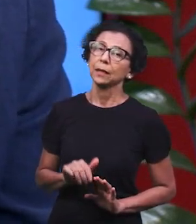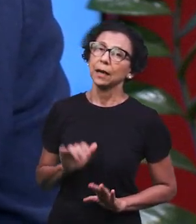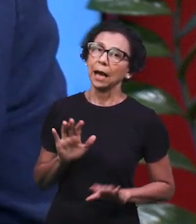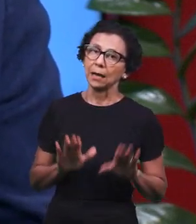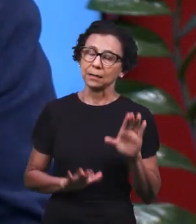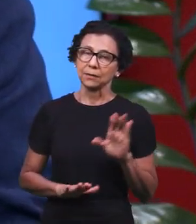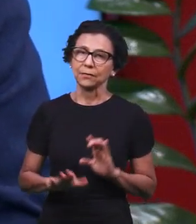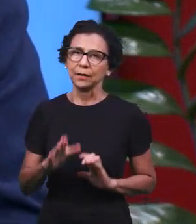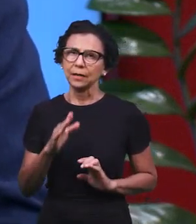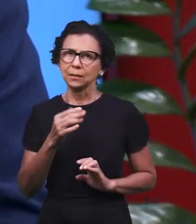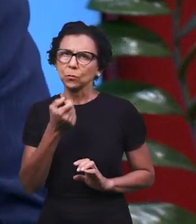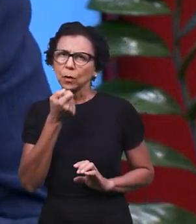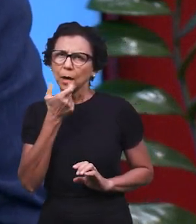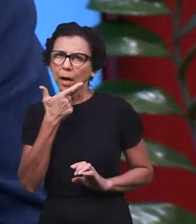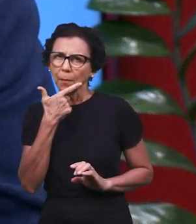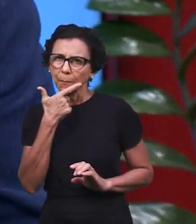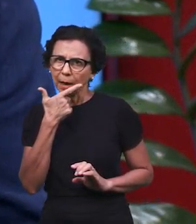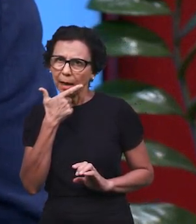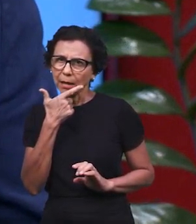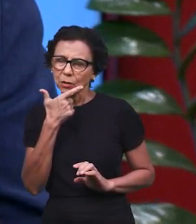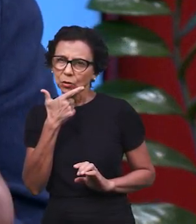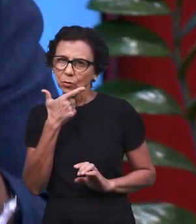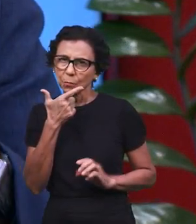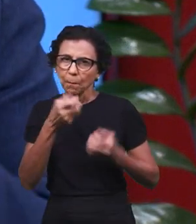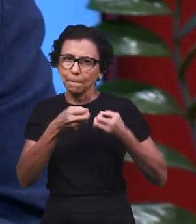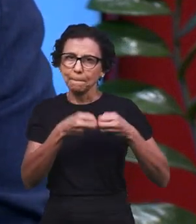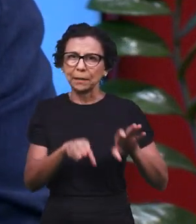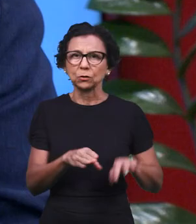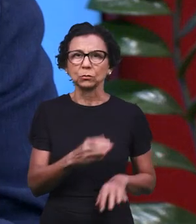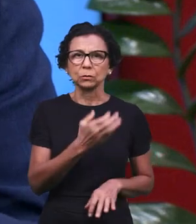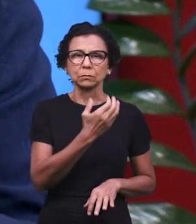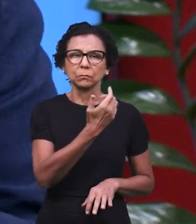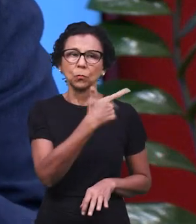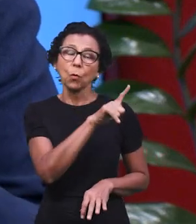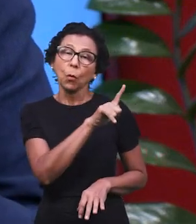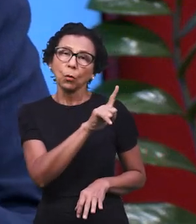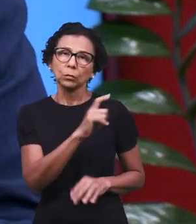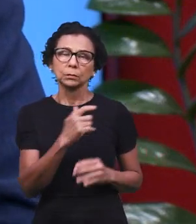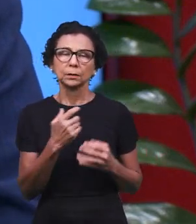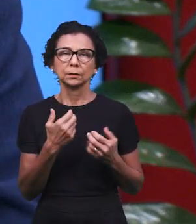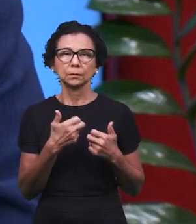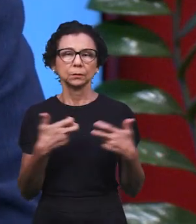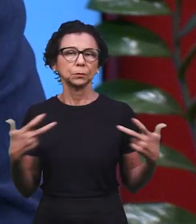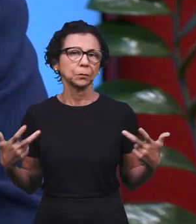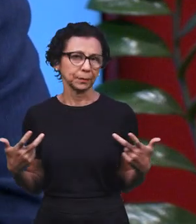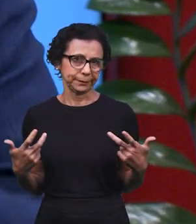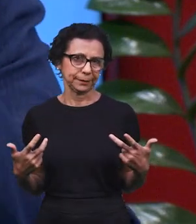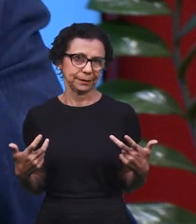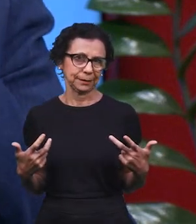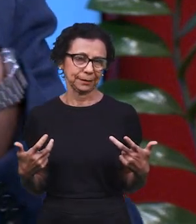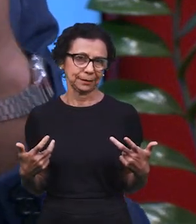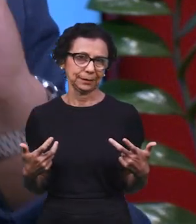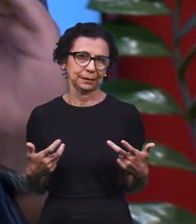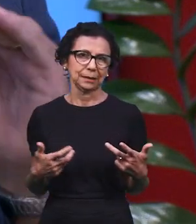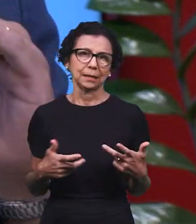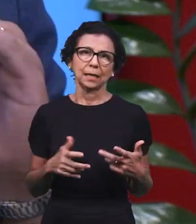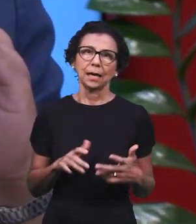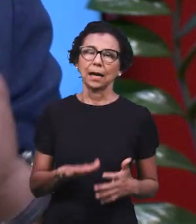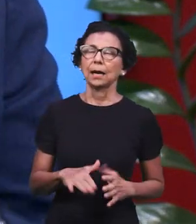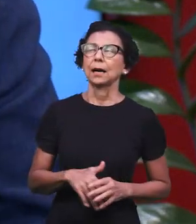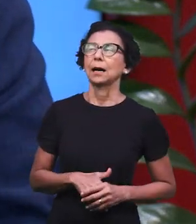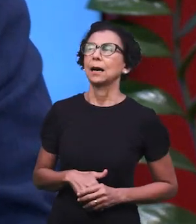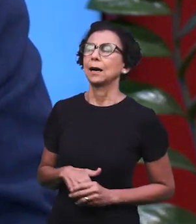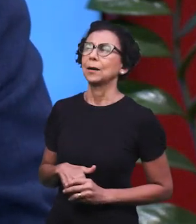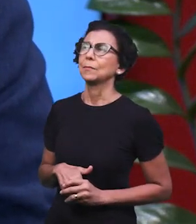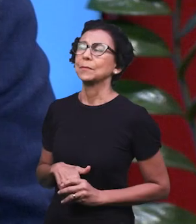um efeito para outra coisa. Agora, se eu tenho uma dor e eu não quero ir ao dentista, se o remédio serviu